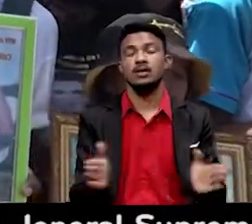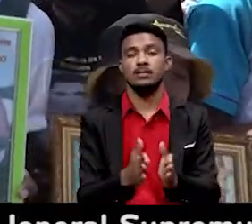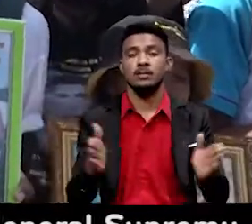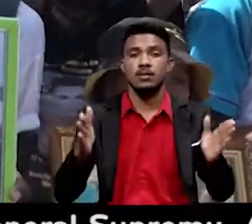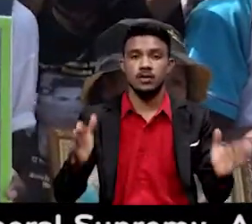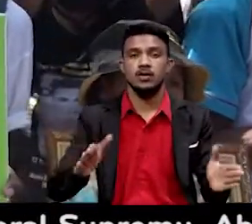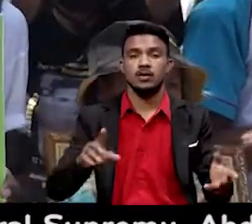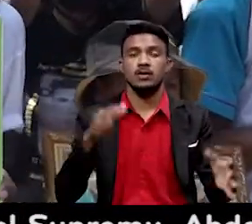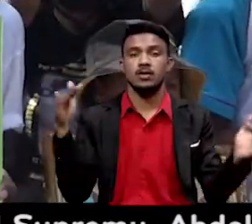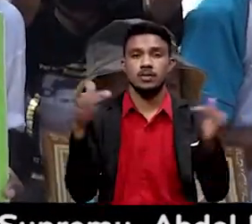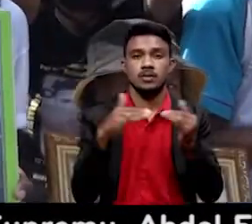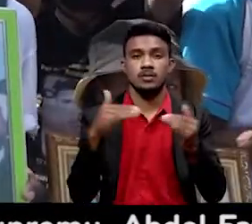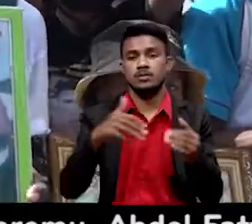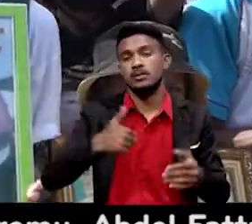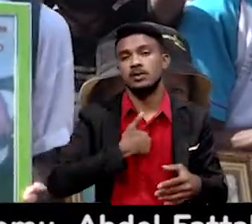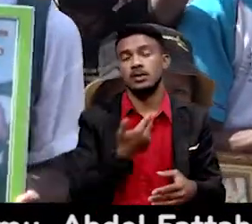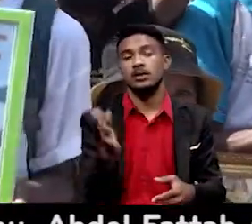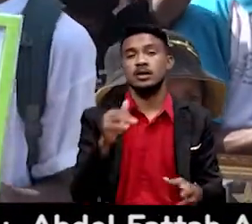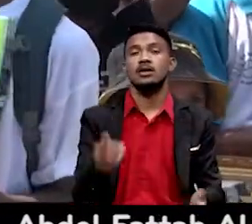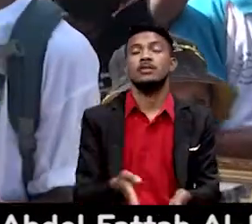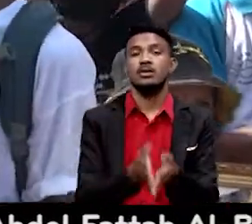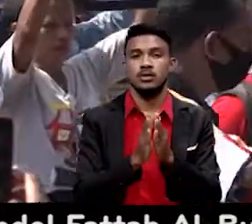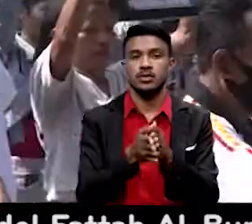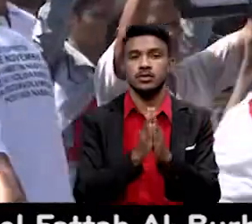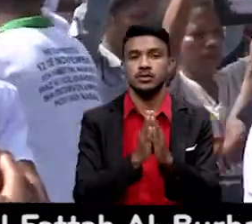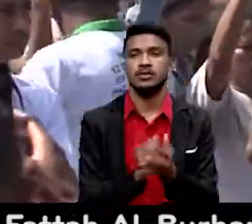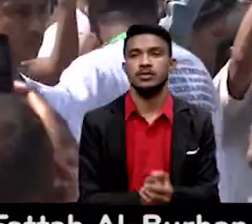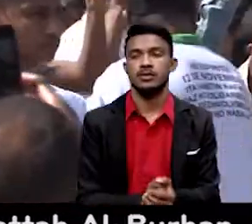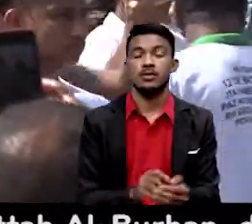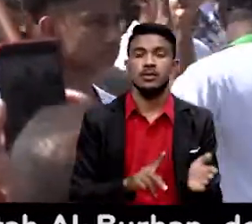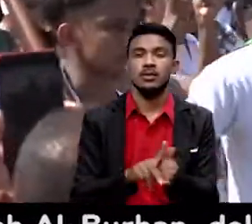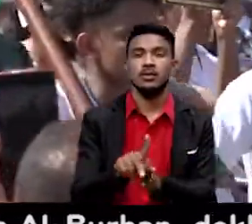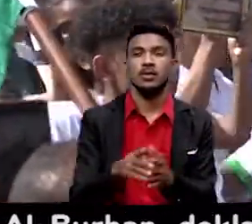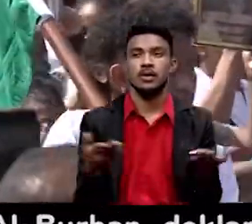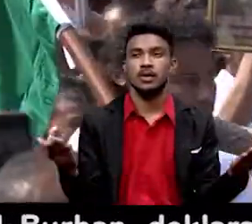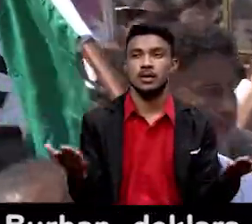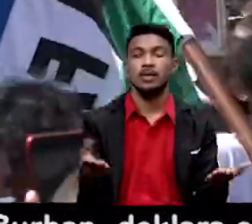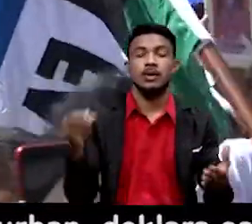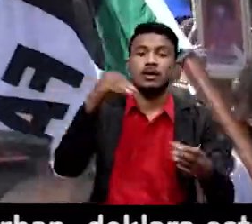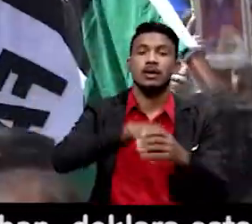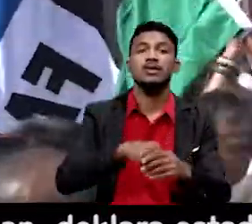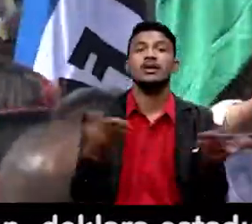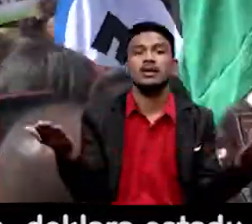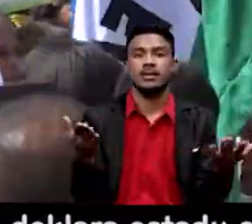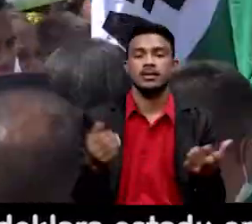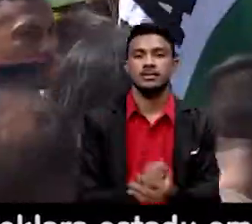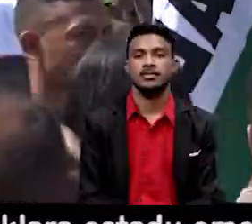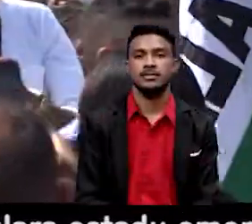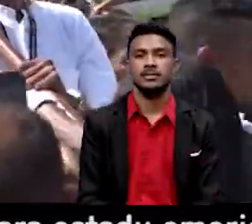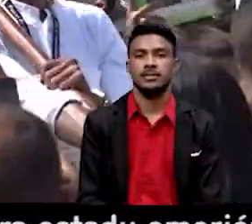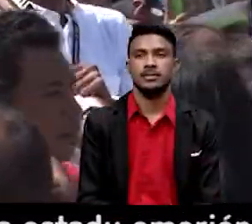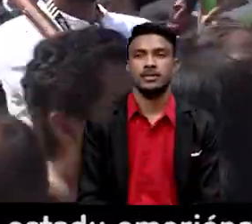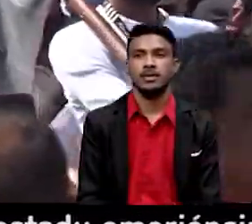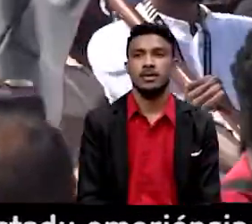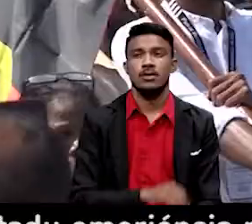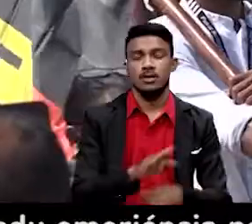nem bem, se privado não seria justo, custo malo toco. O que me oh nem me, me halou de nem bem. Há um